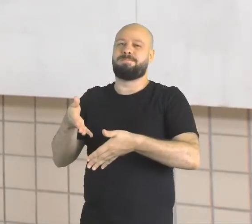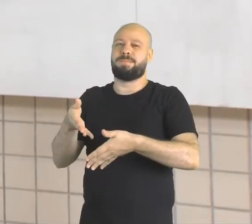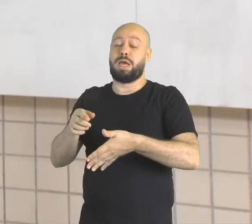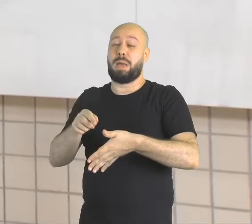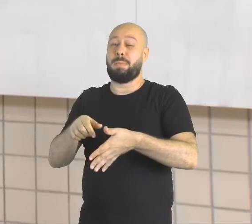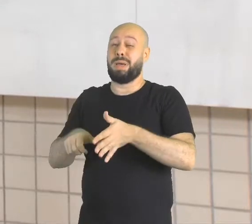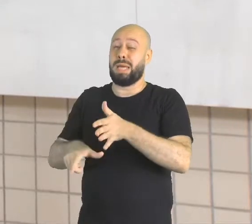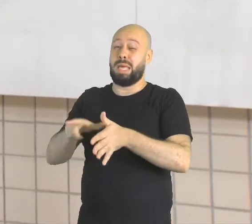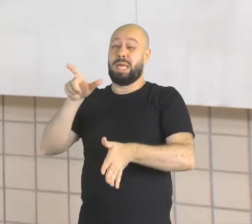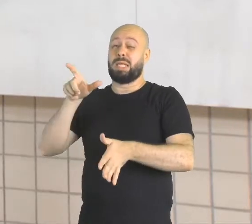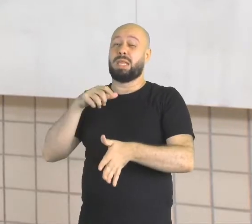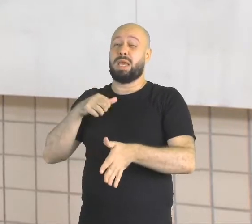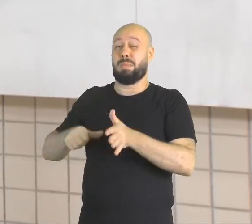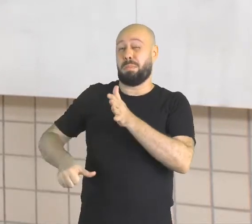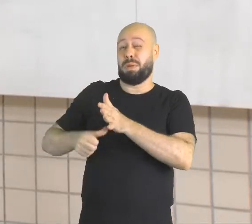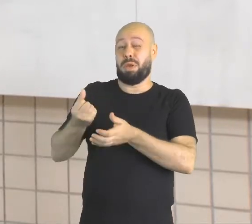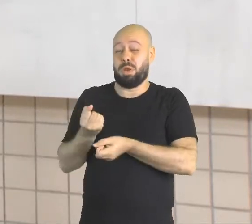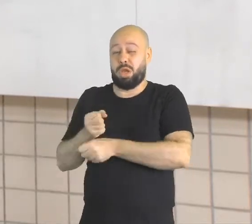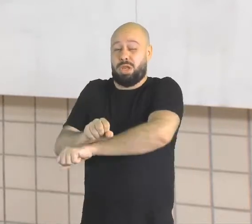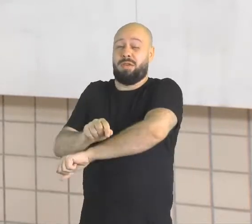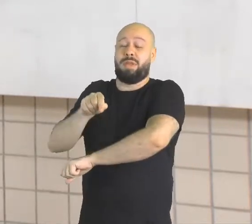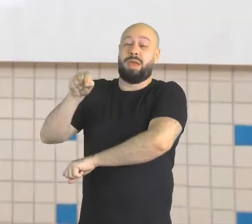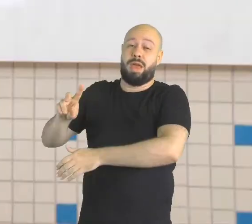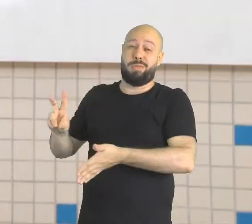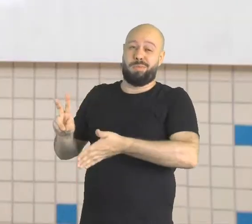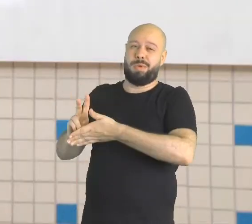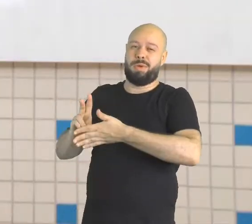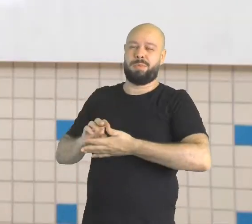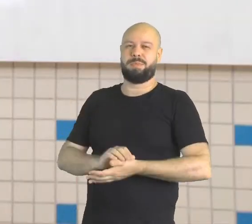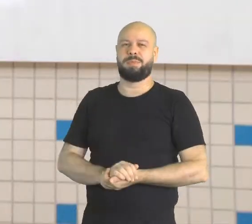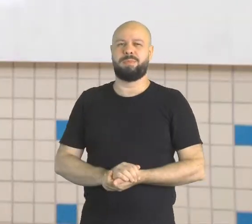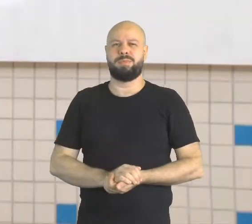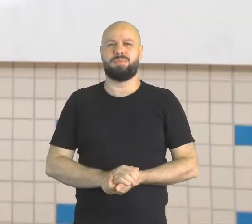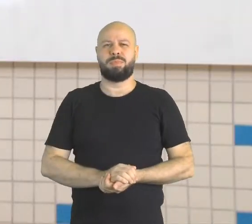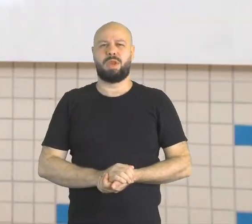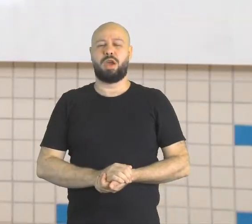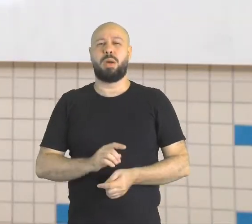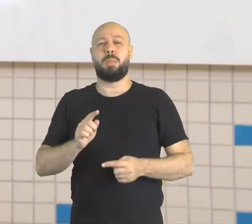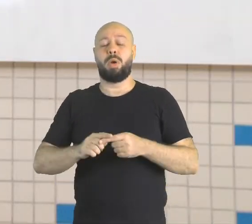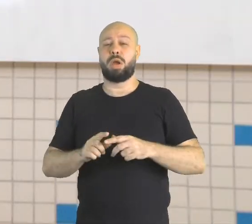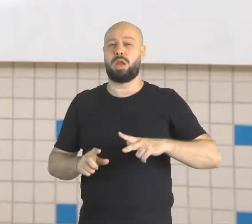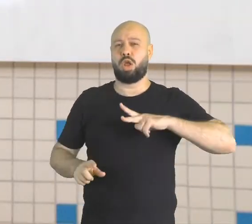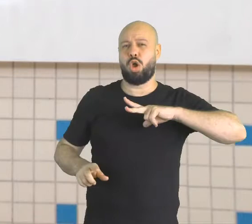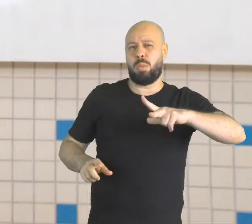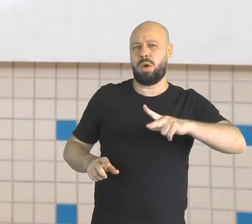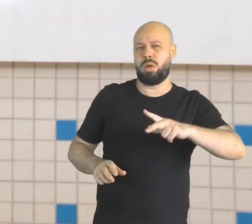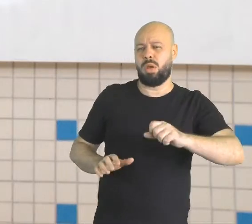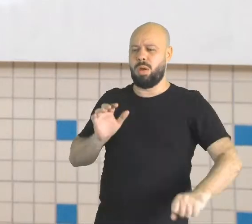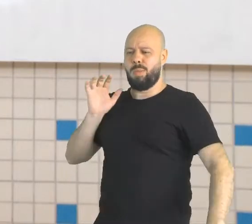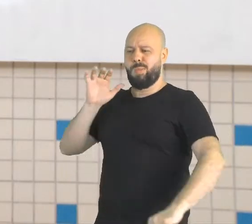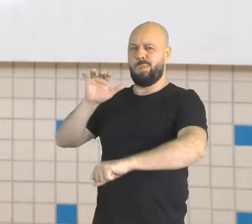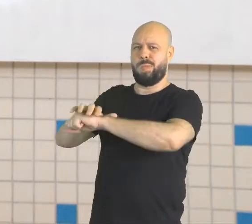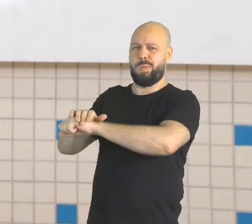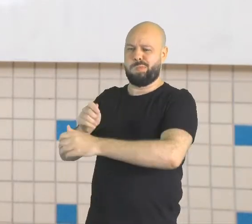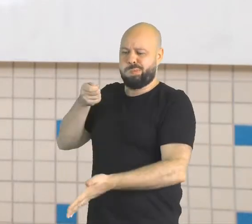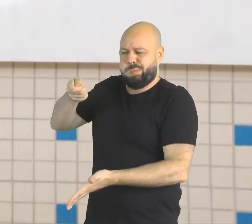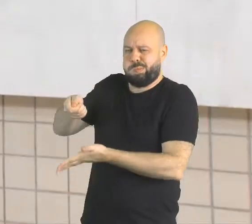obra escrava do nosso Brasil, através do domínio colonizador do